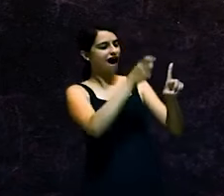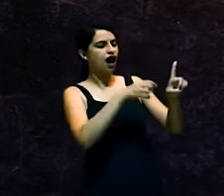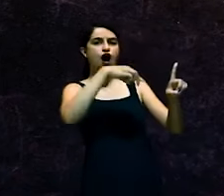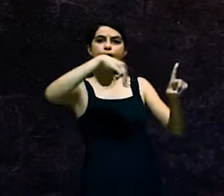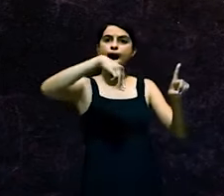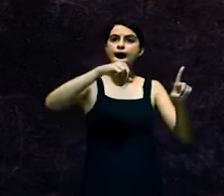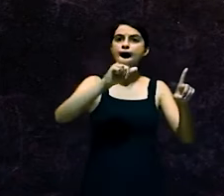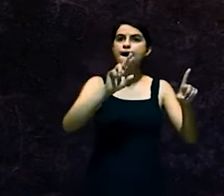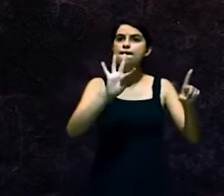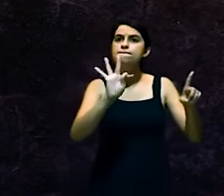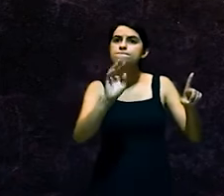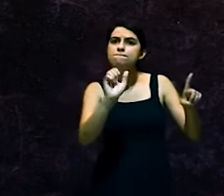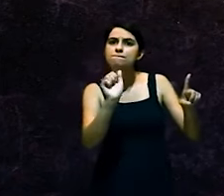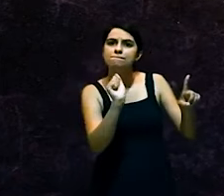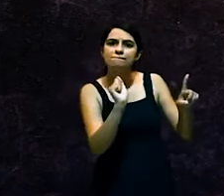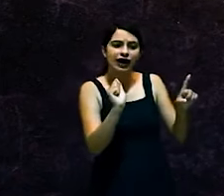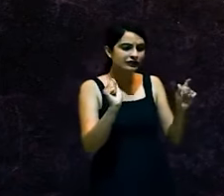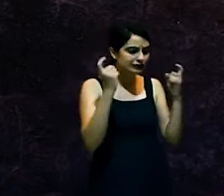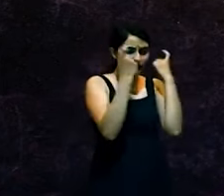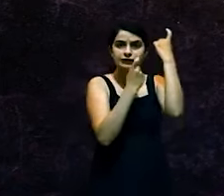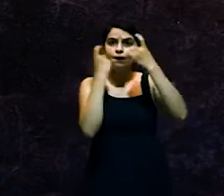agitava-se de um lado para o outro,